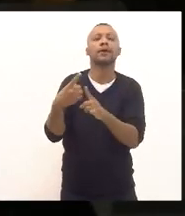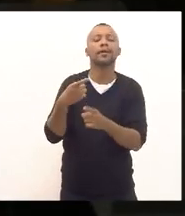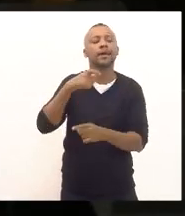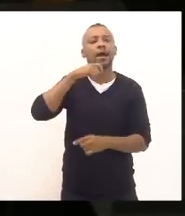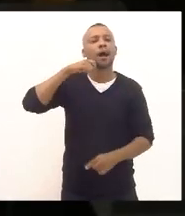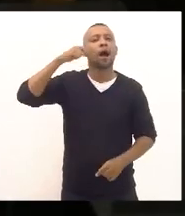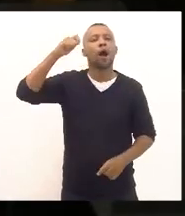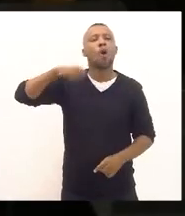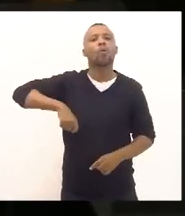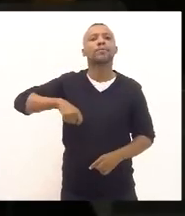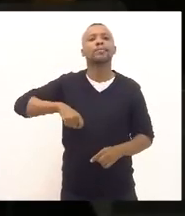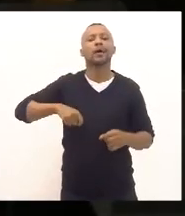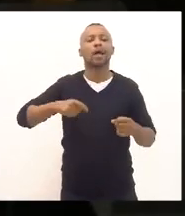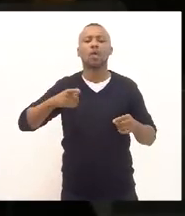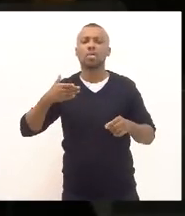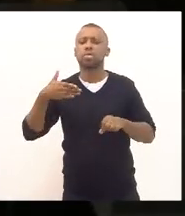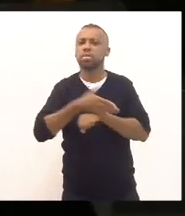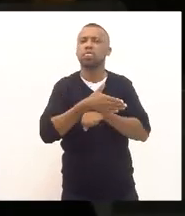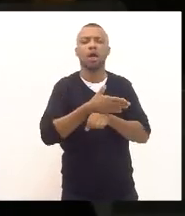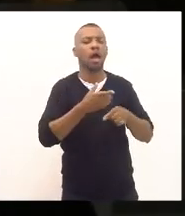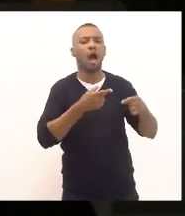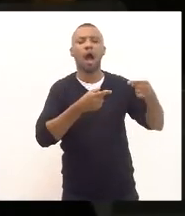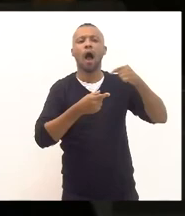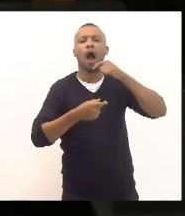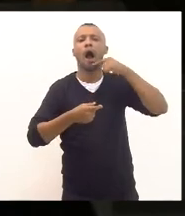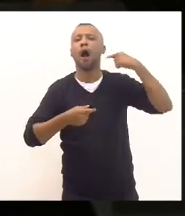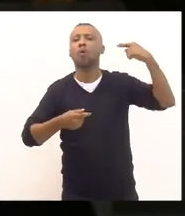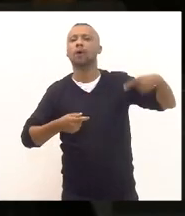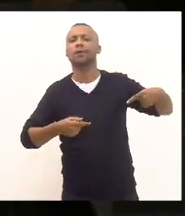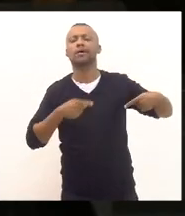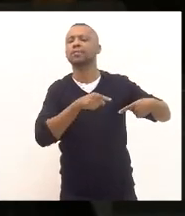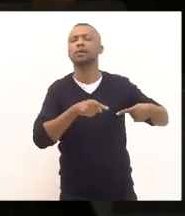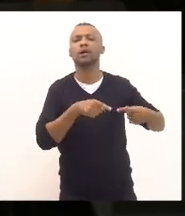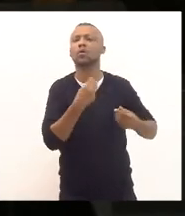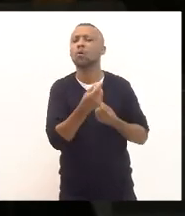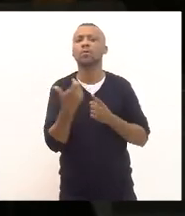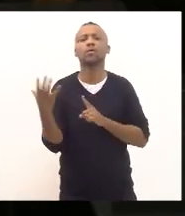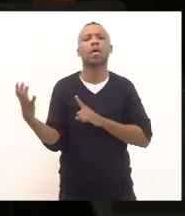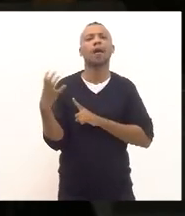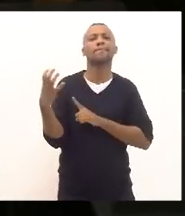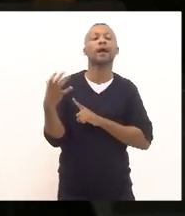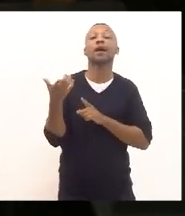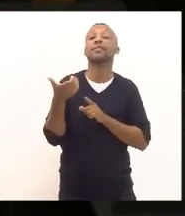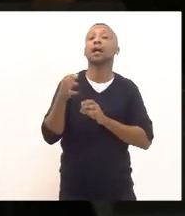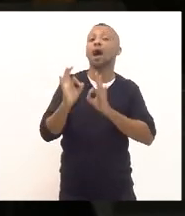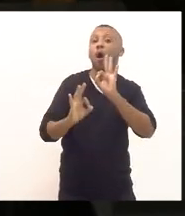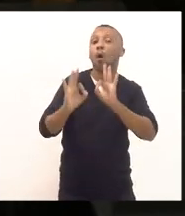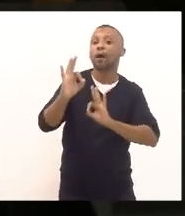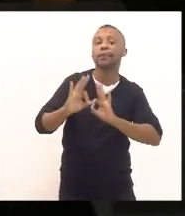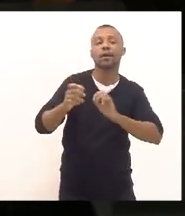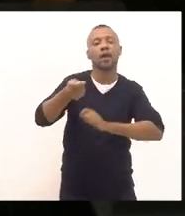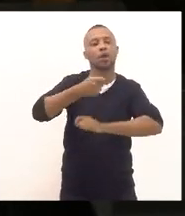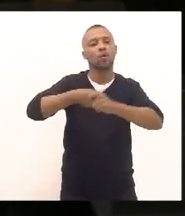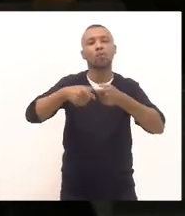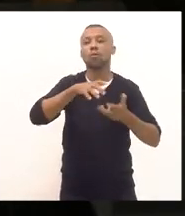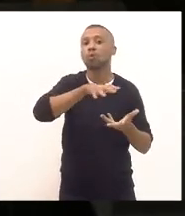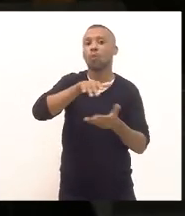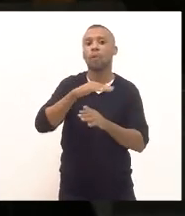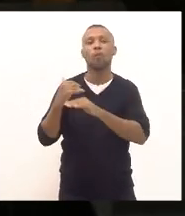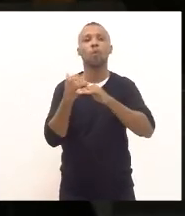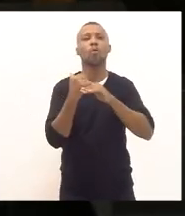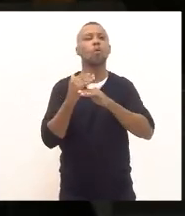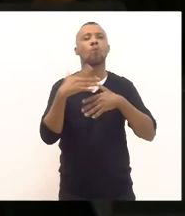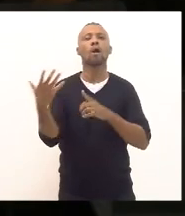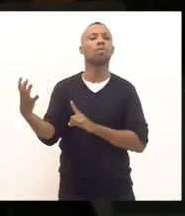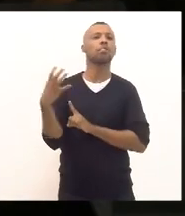Rússia invadiu o crânio e como é que sua afeta a ordem econômica mundial Qual o efeito